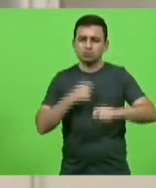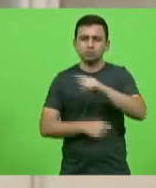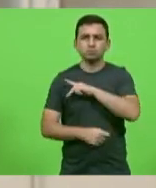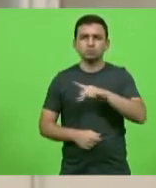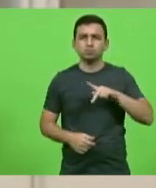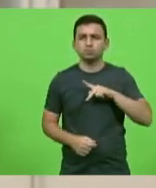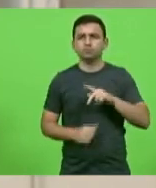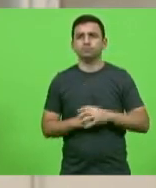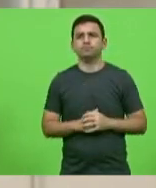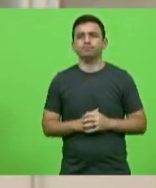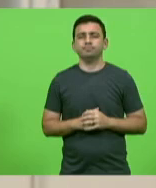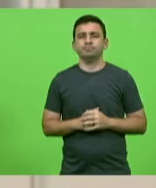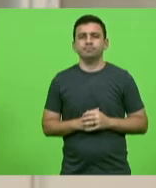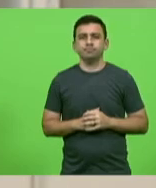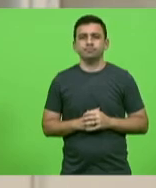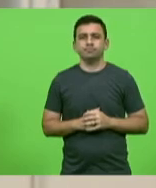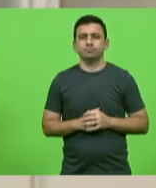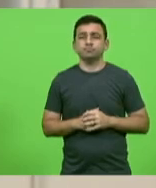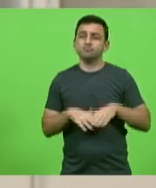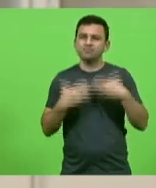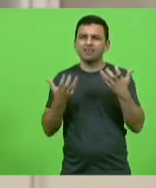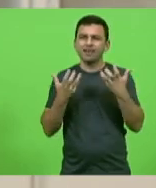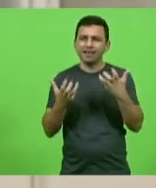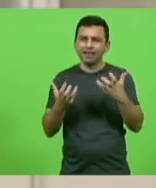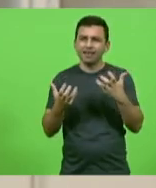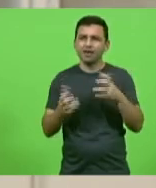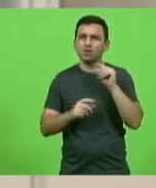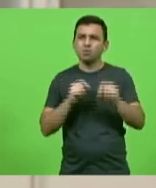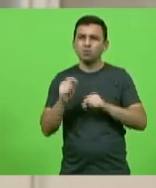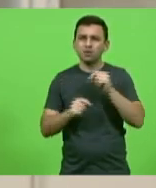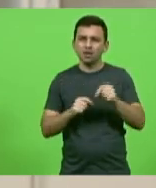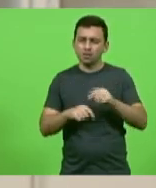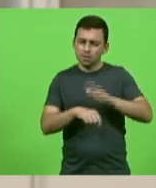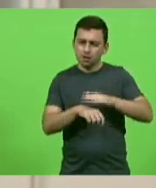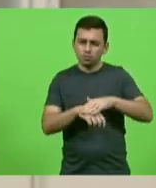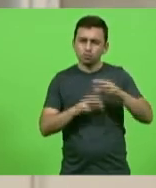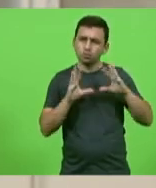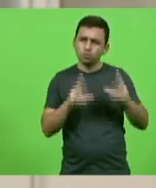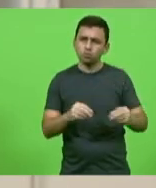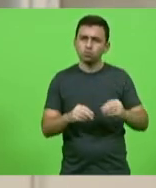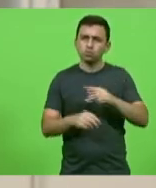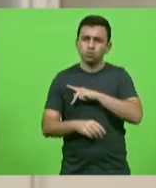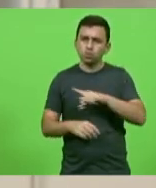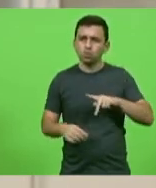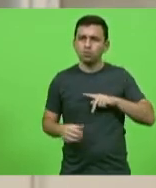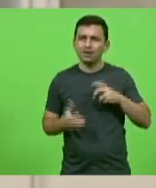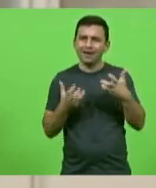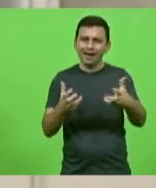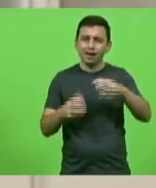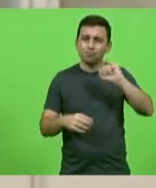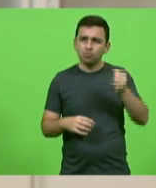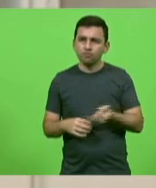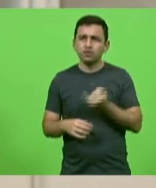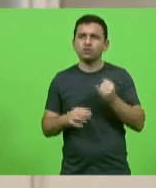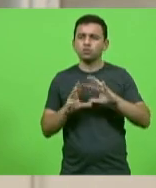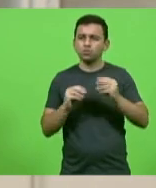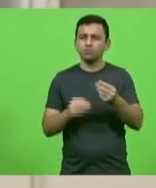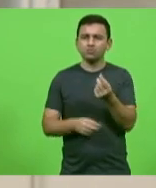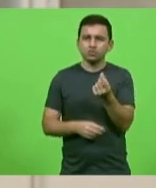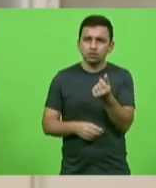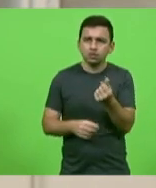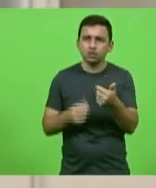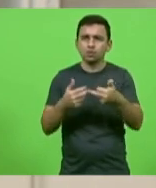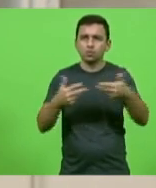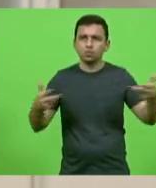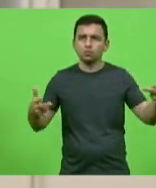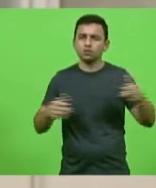busca ao menos Teoricamente é direcionar ação pública no sentido do maior proveito dos tributos